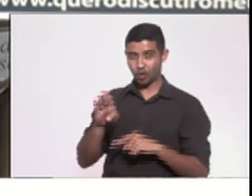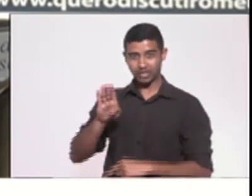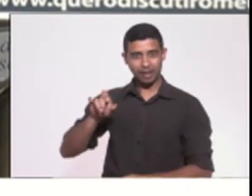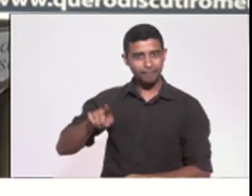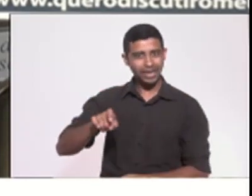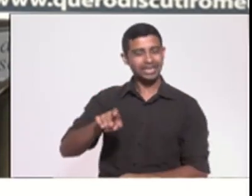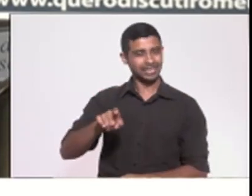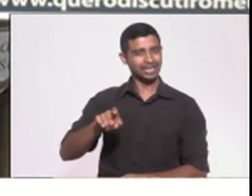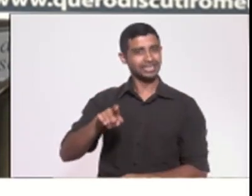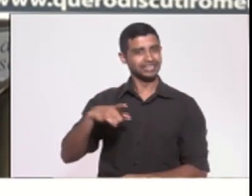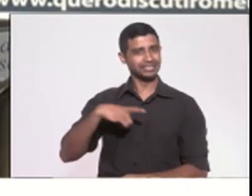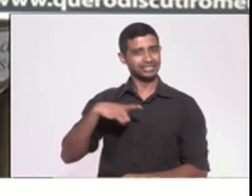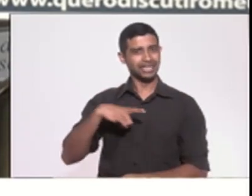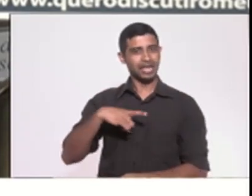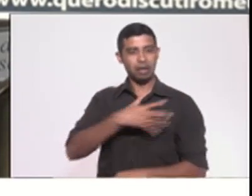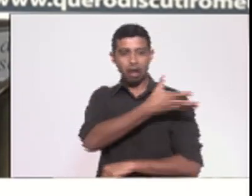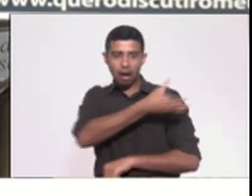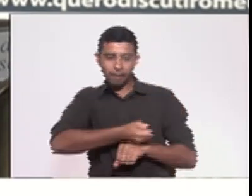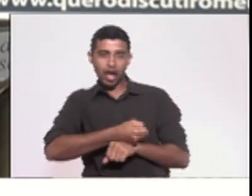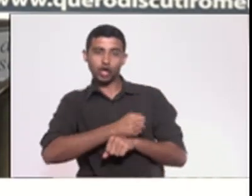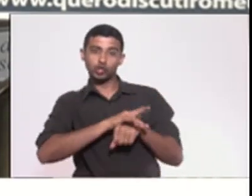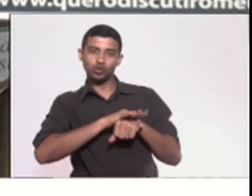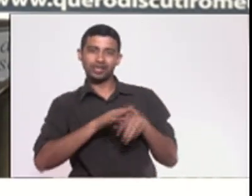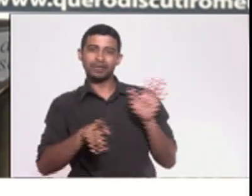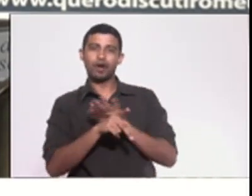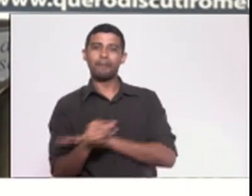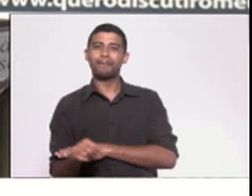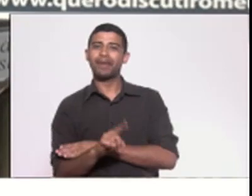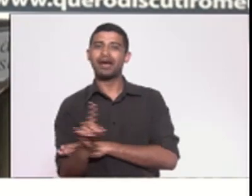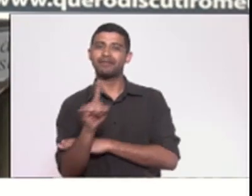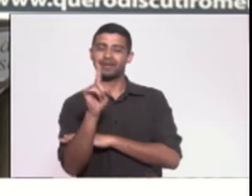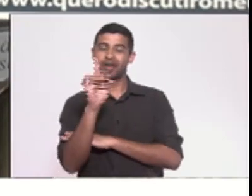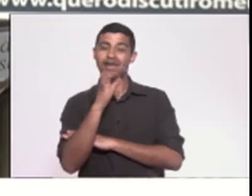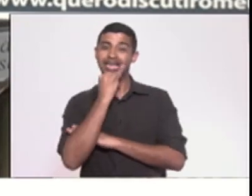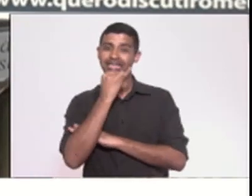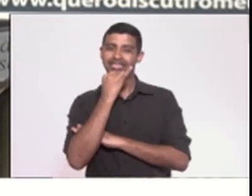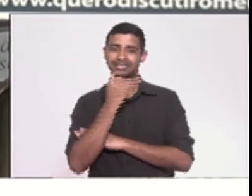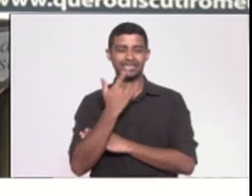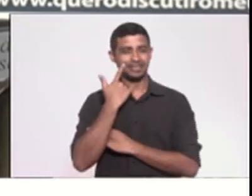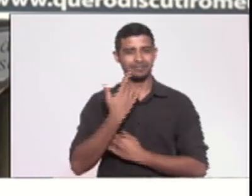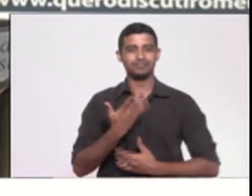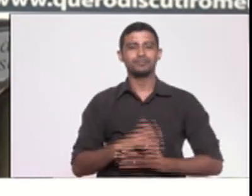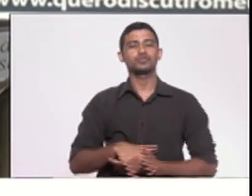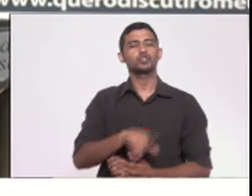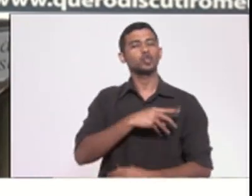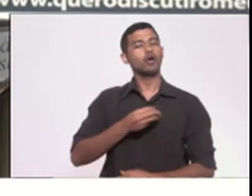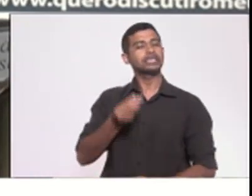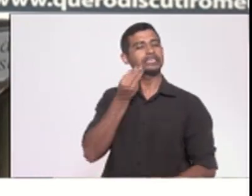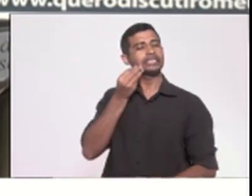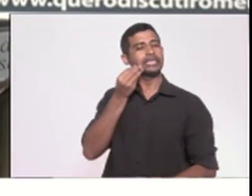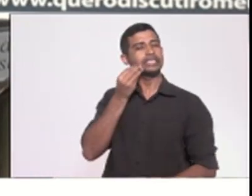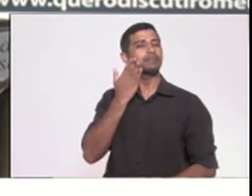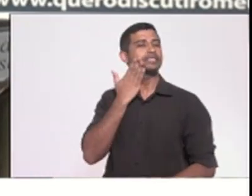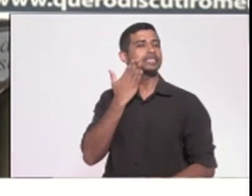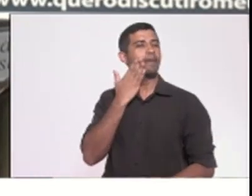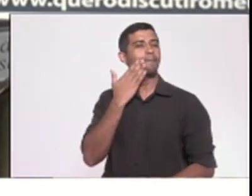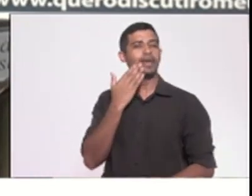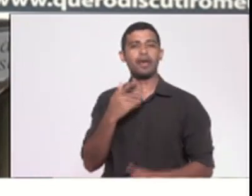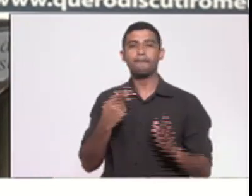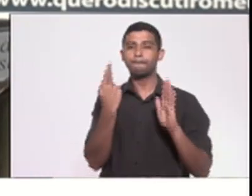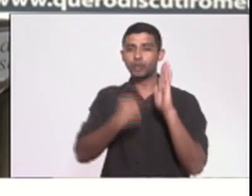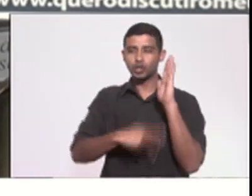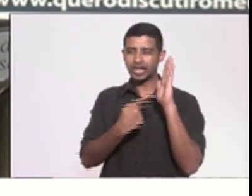causam doenças nas plantas. Então, aqui é um exemplo, né? Nós testamos essa proteína que veio